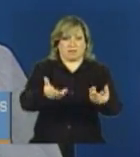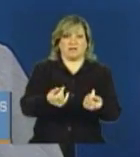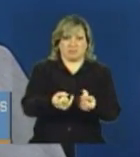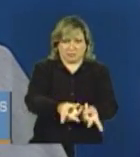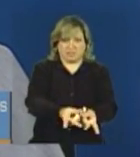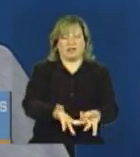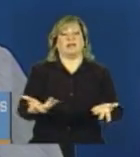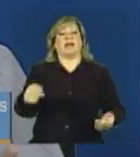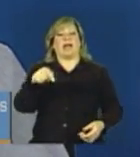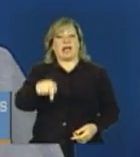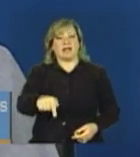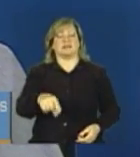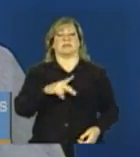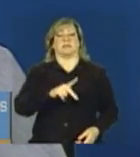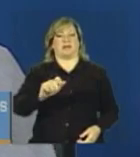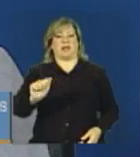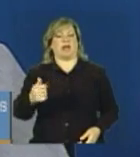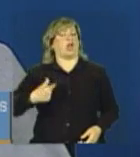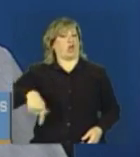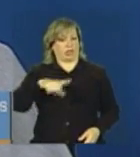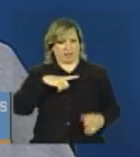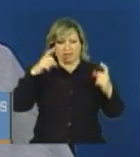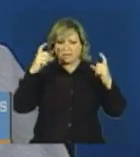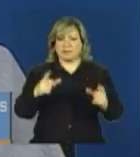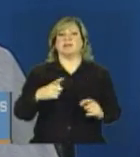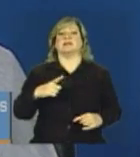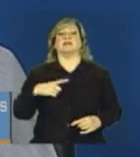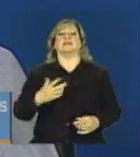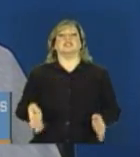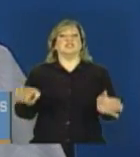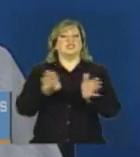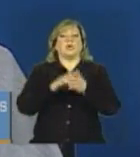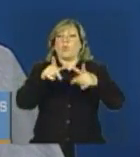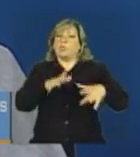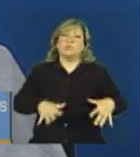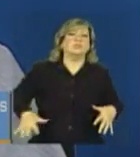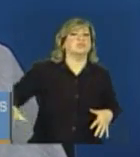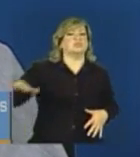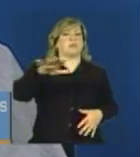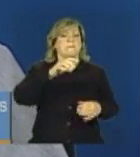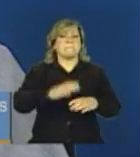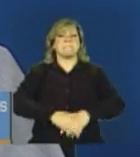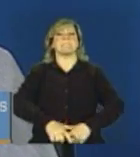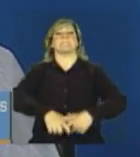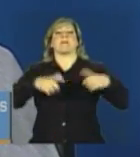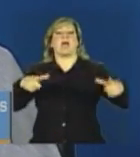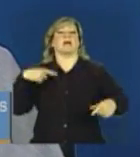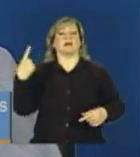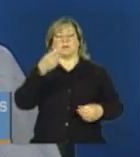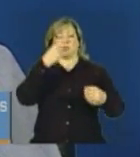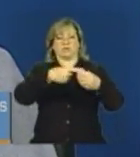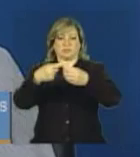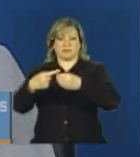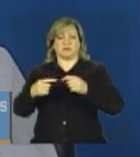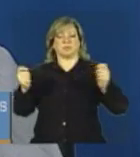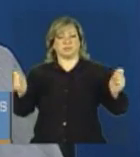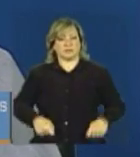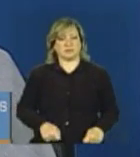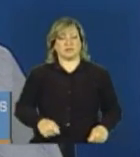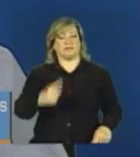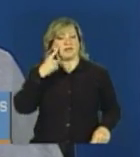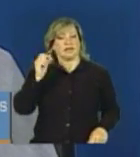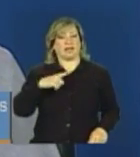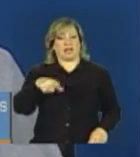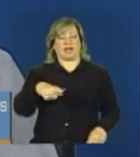nessa linha de expansão do PA, no, todo o nosso interesse em estar chegando o maior número de municípios, né, Possível. possíveis, desde que, né, haja